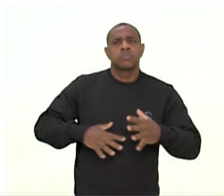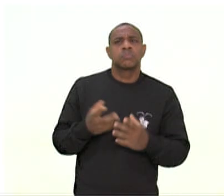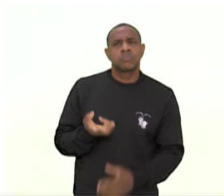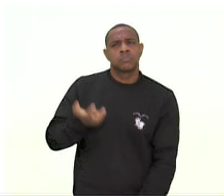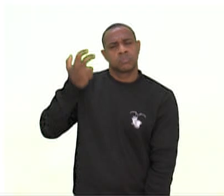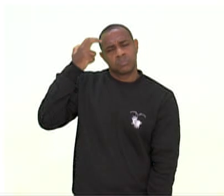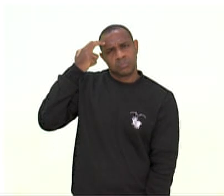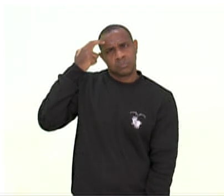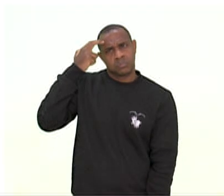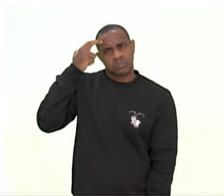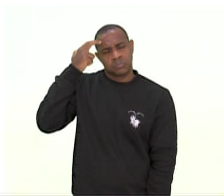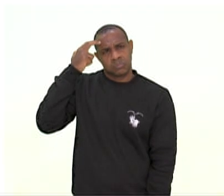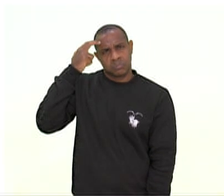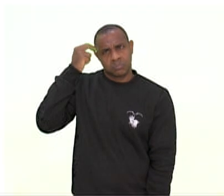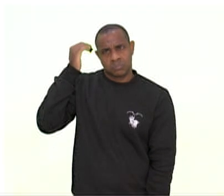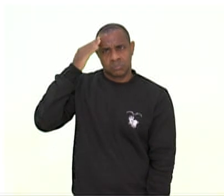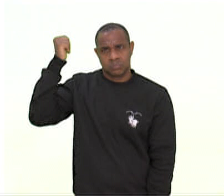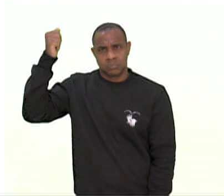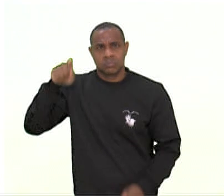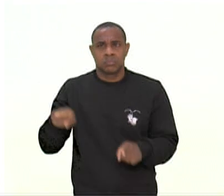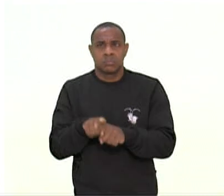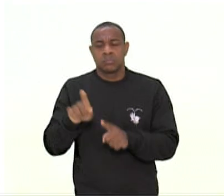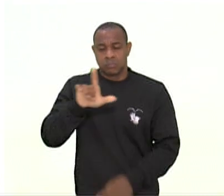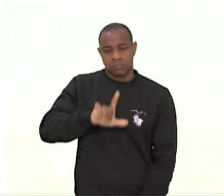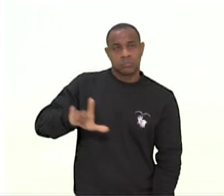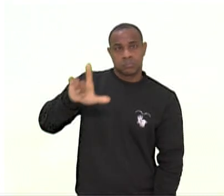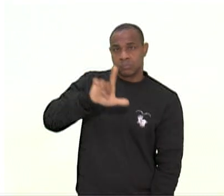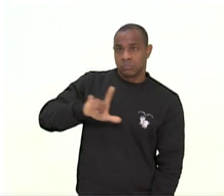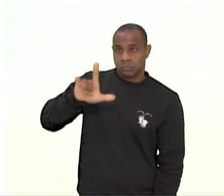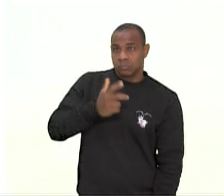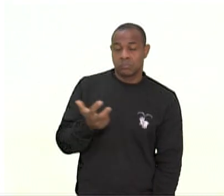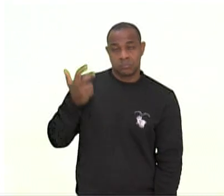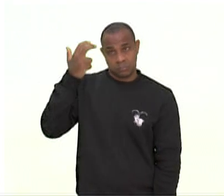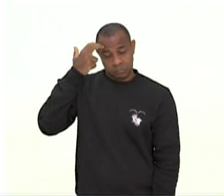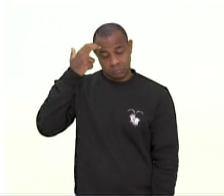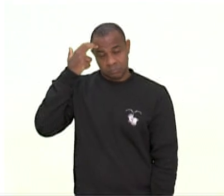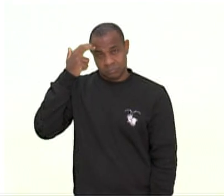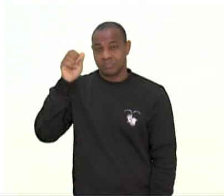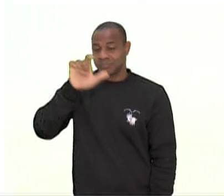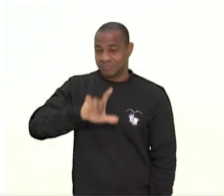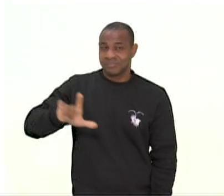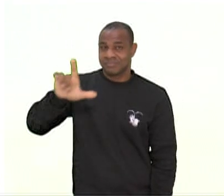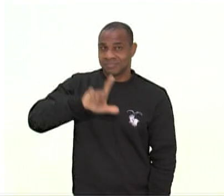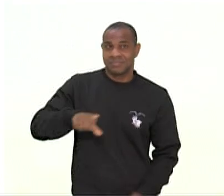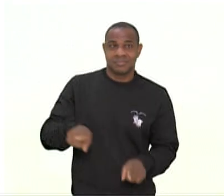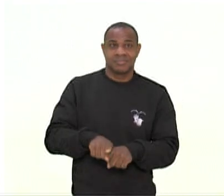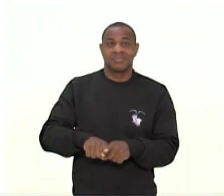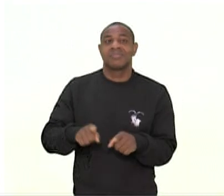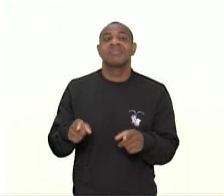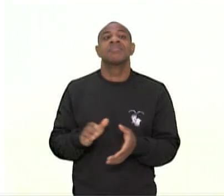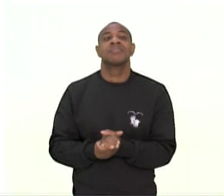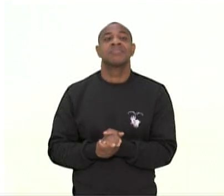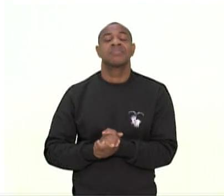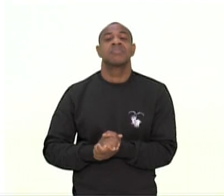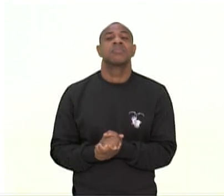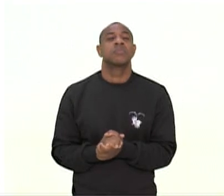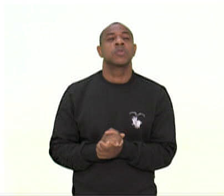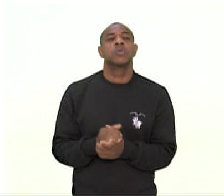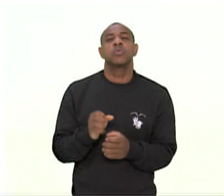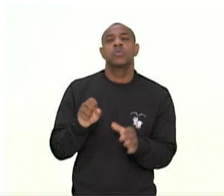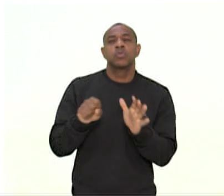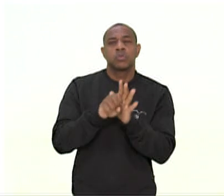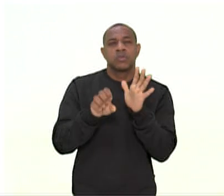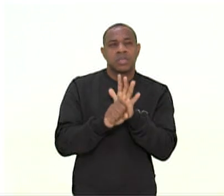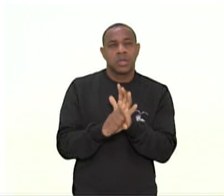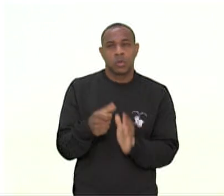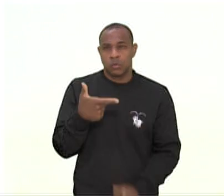cultural, artístico e literário. Cultural, artístico e literário da primeira metade do século